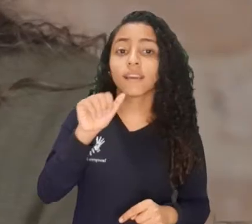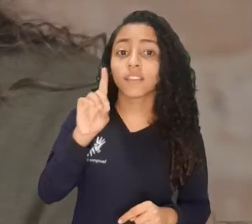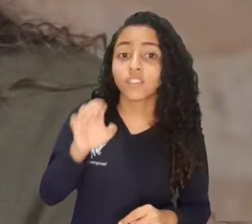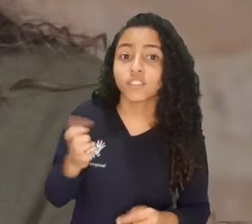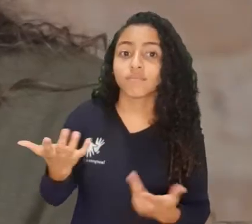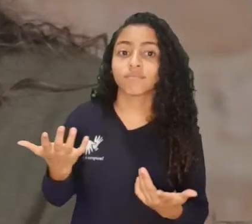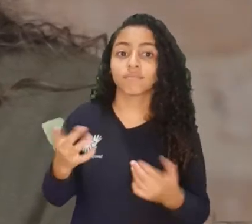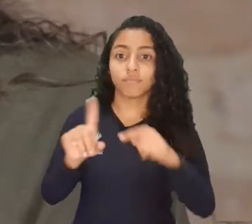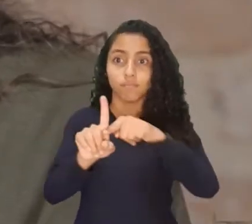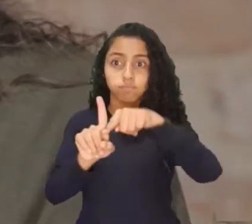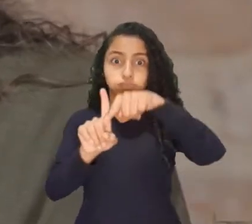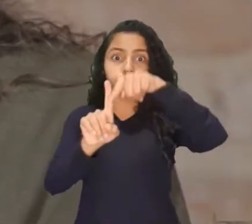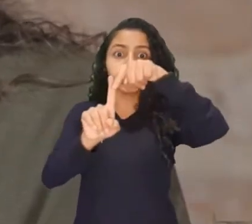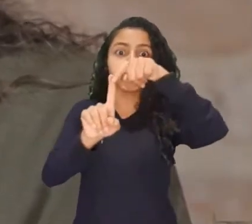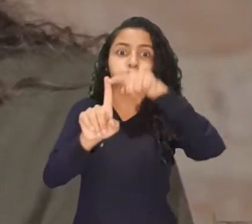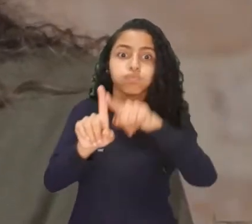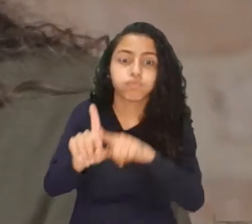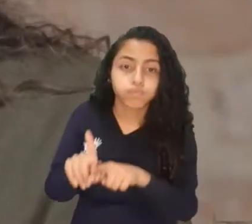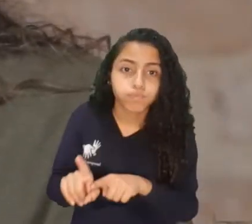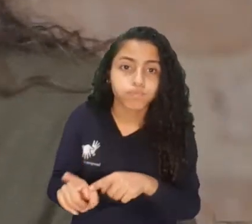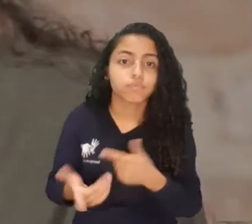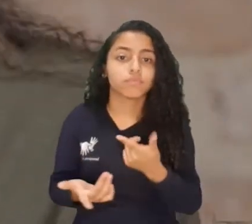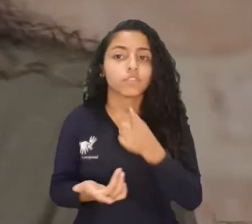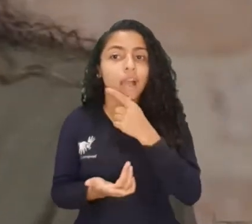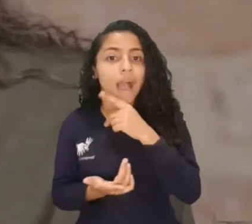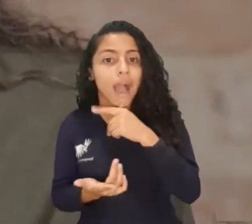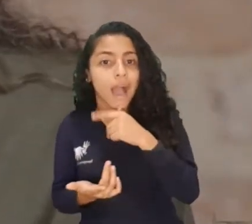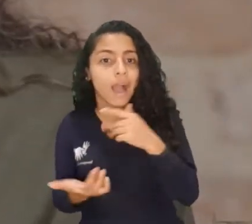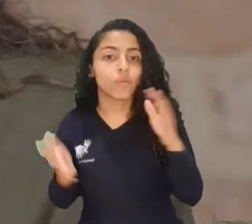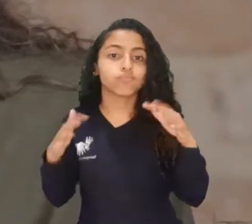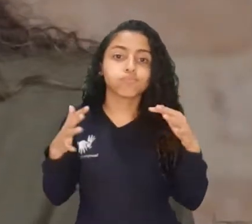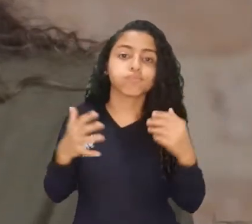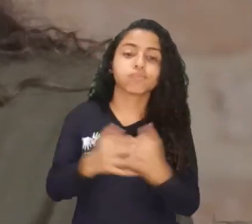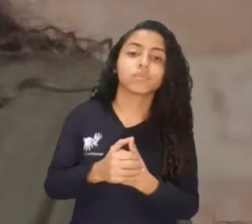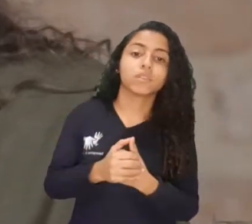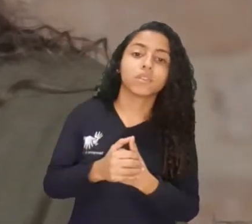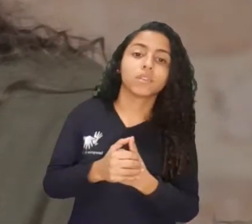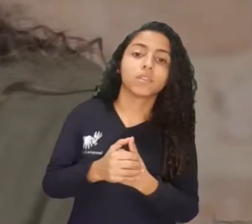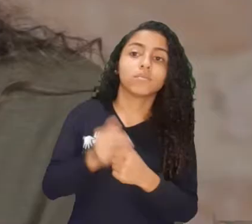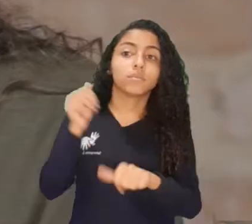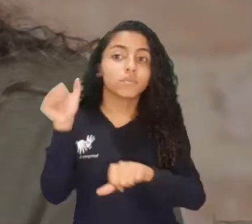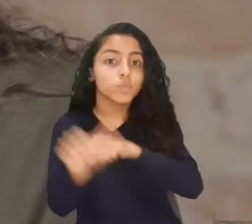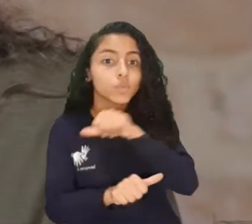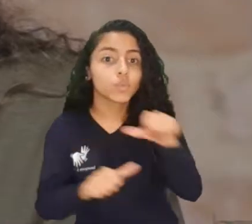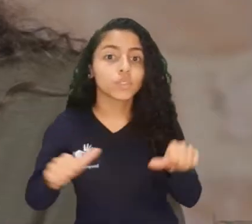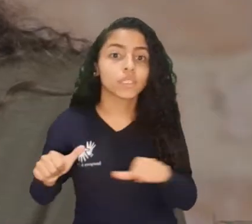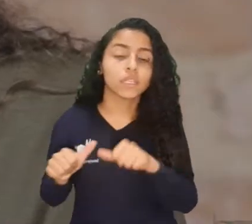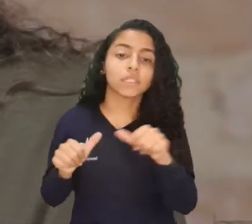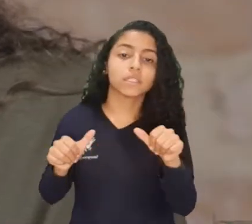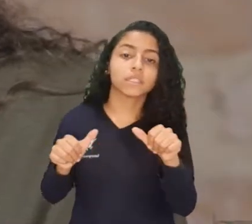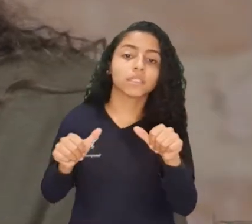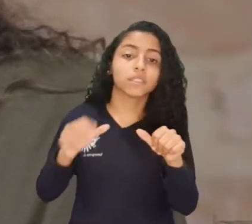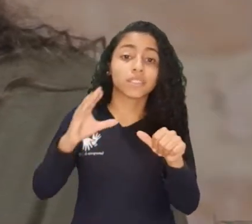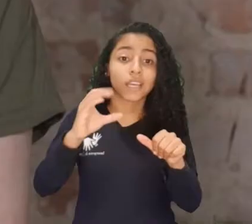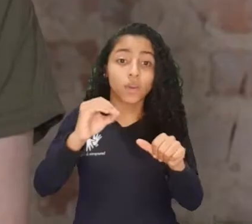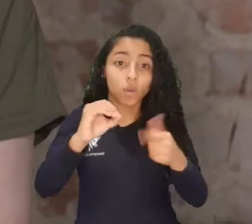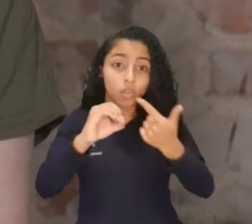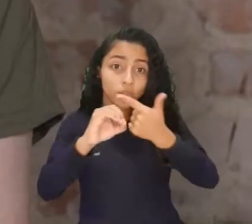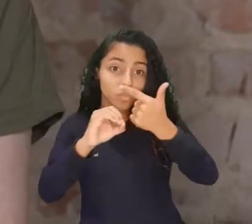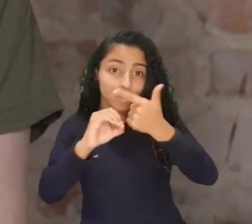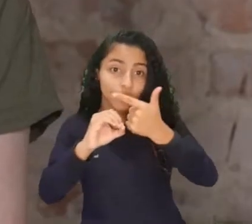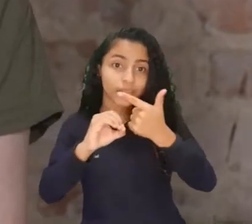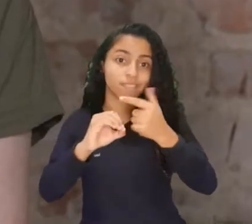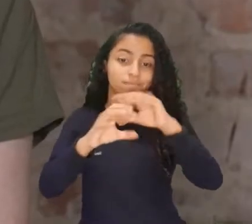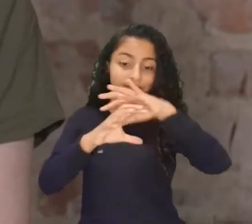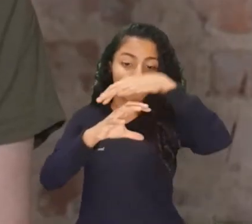da precipitação, mudanças na concentração do CO2 atmosférico,